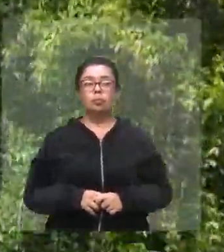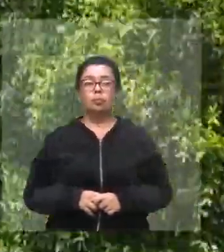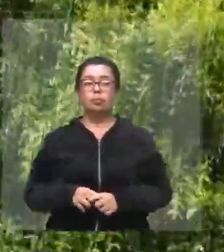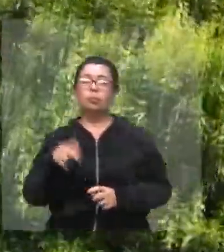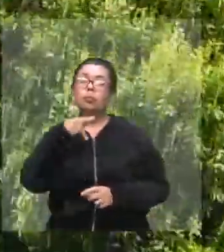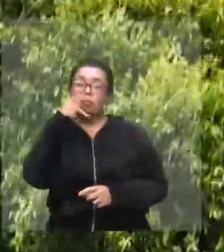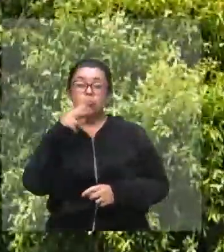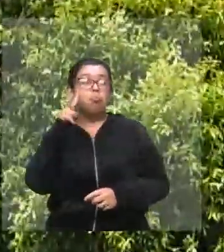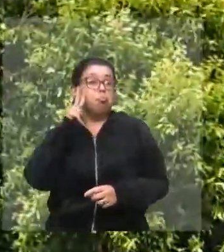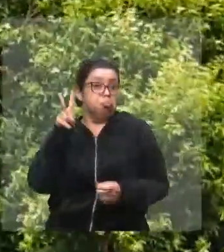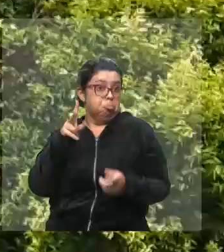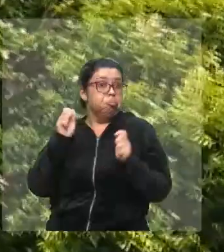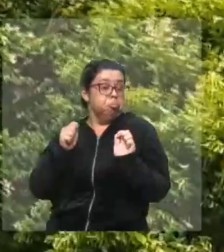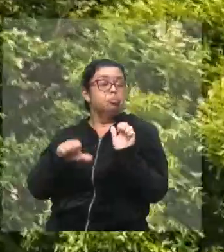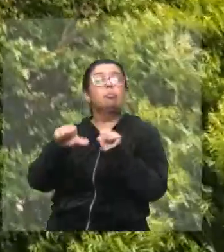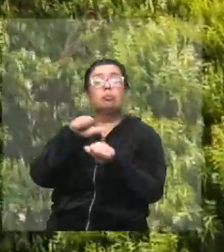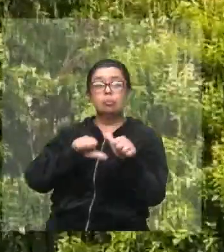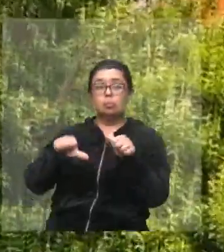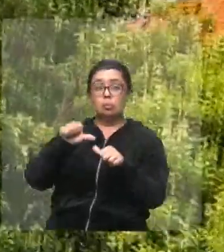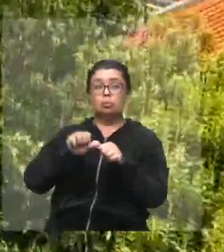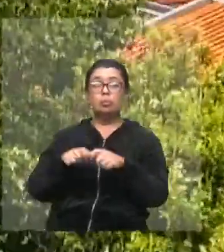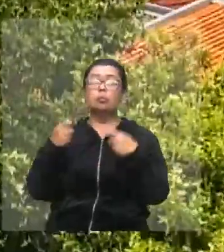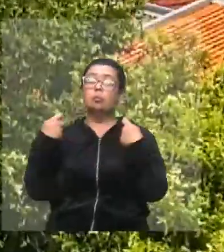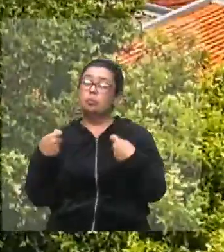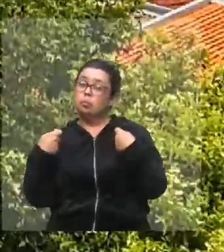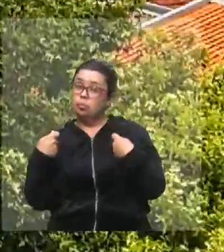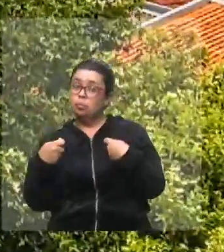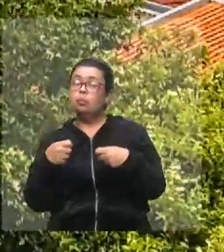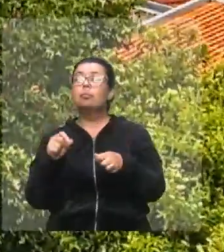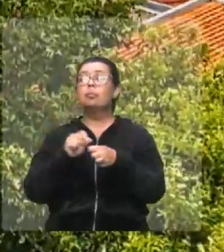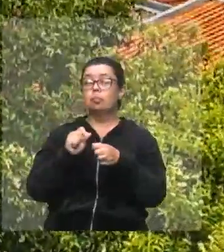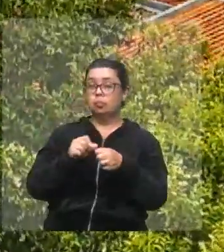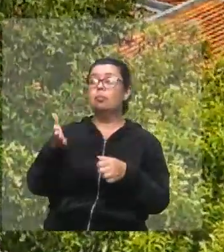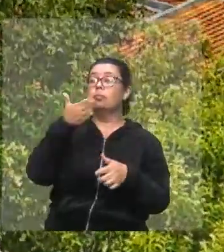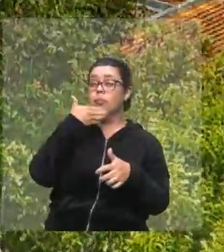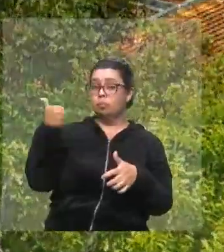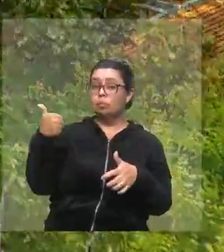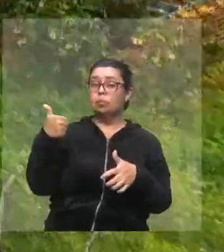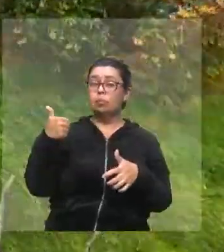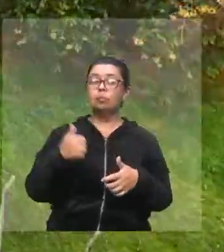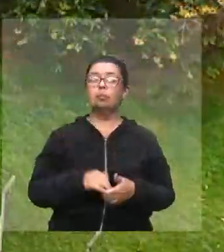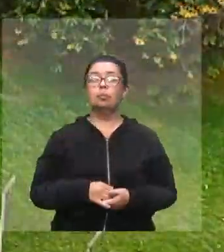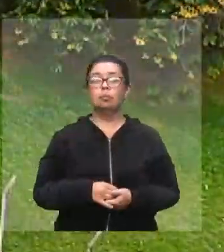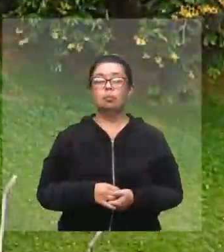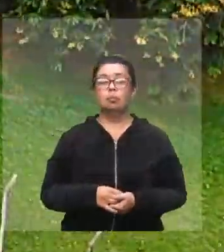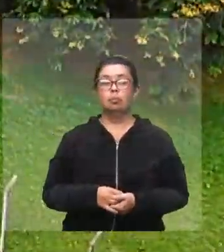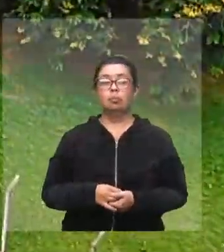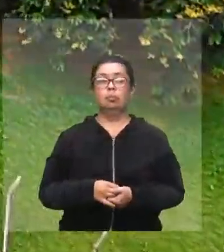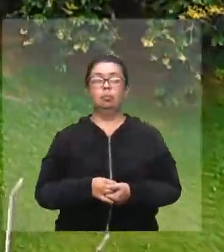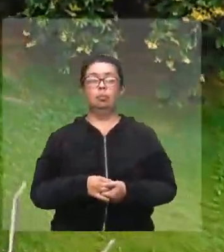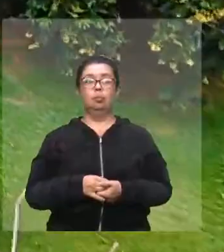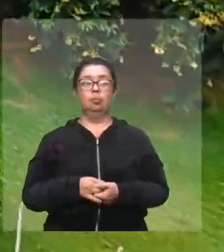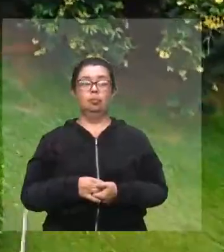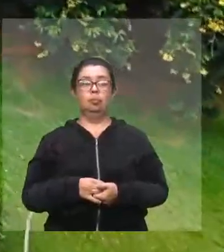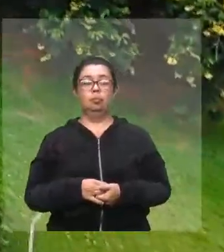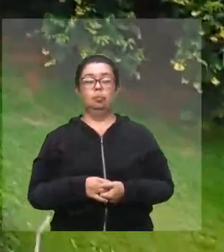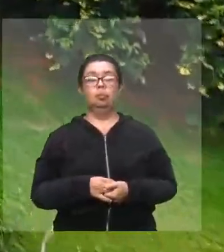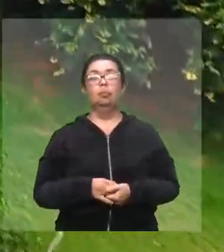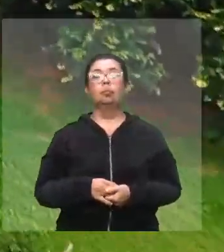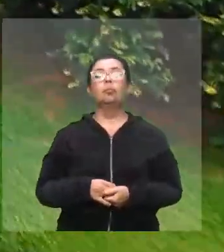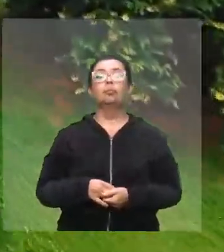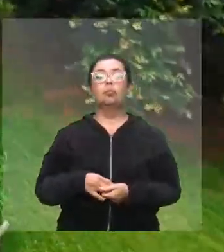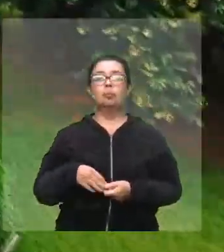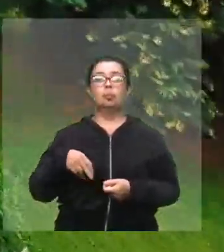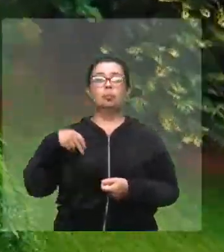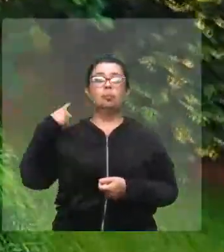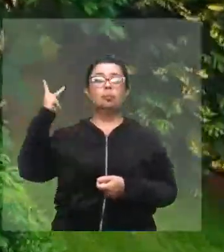assim, ó, vê o que, que dá para mudar e o que, que a gente pode estar fazendo, né, de mudança. O jurídico da Câmara teve